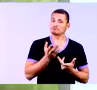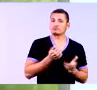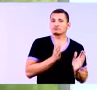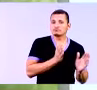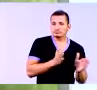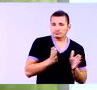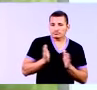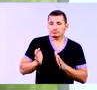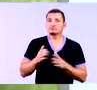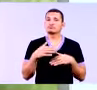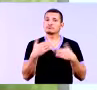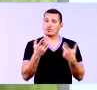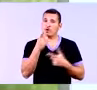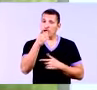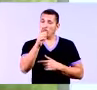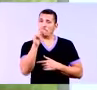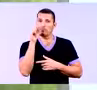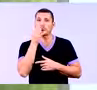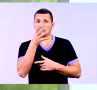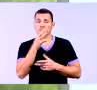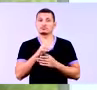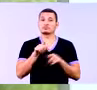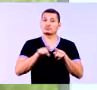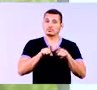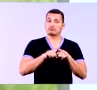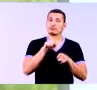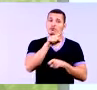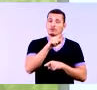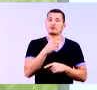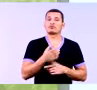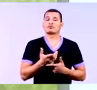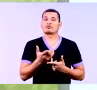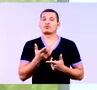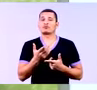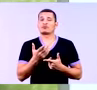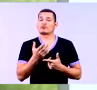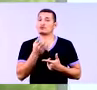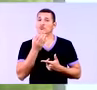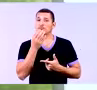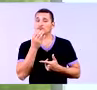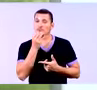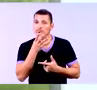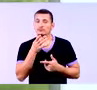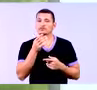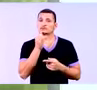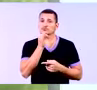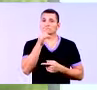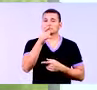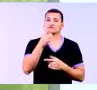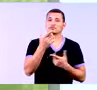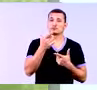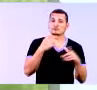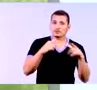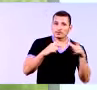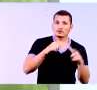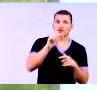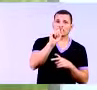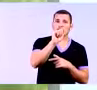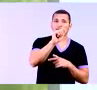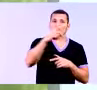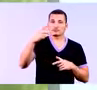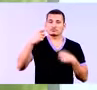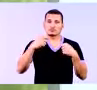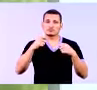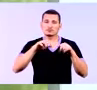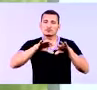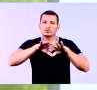opção. Ela também é uma vantagem quando você está trabalhando com aplicativos que precisam estar isolados